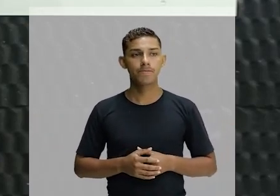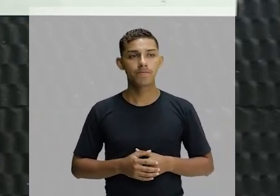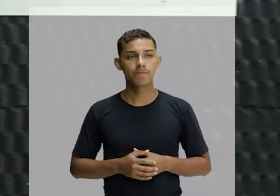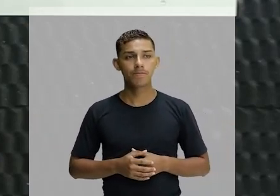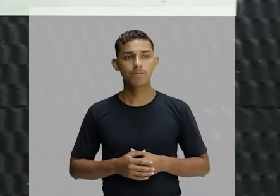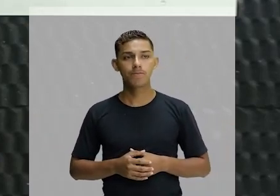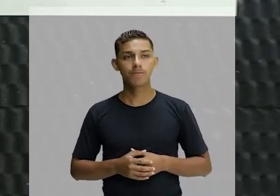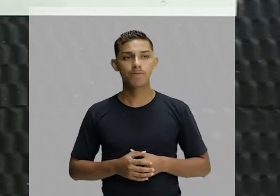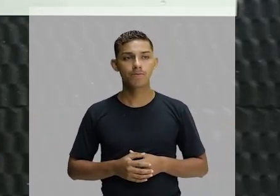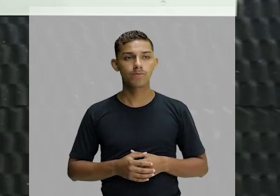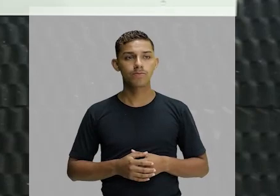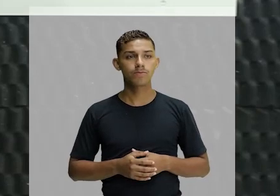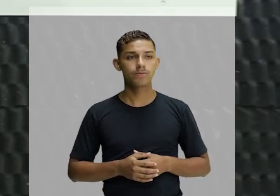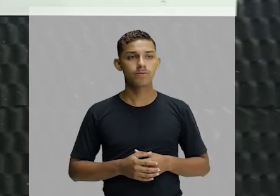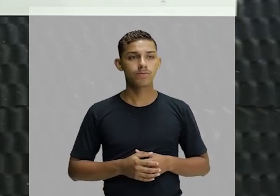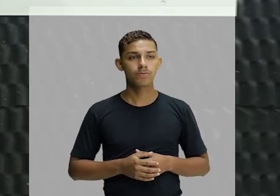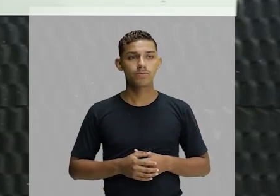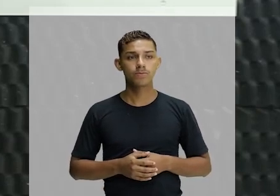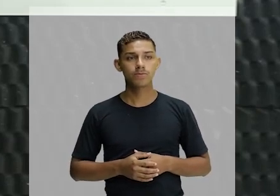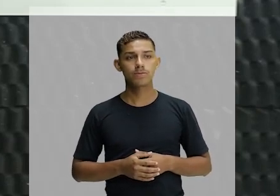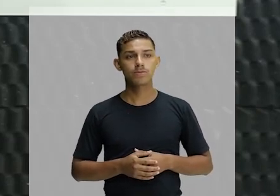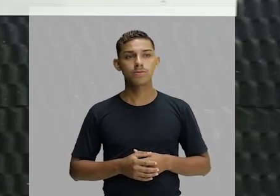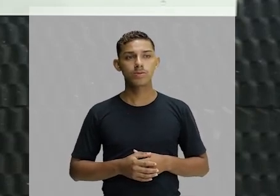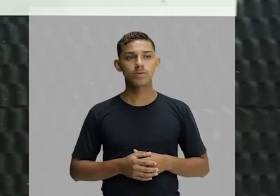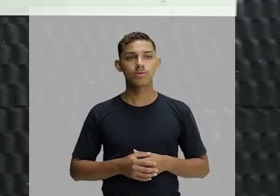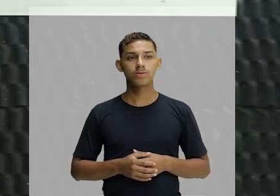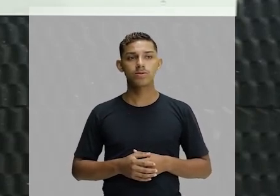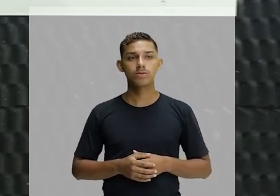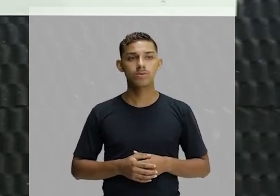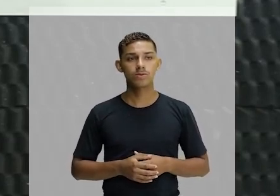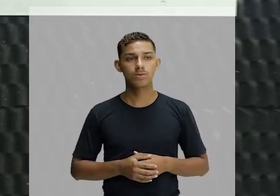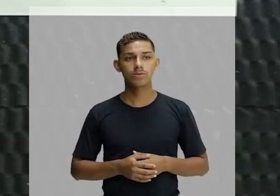mais y menos 3 ao quadrado.